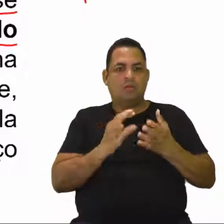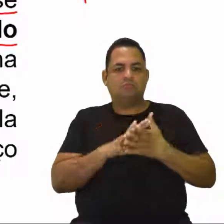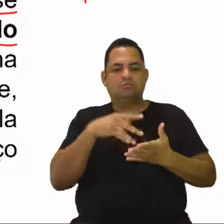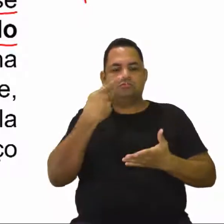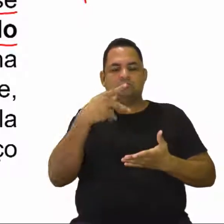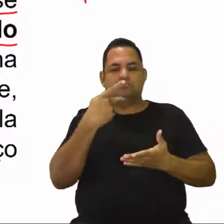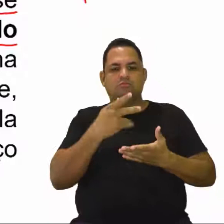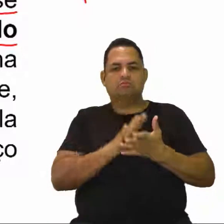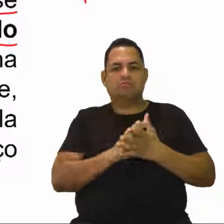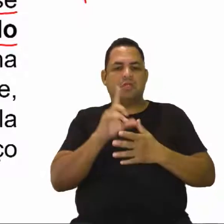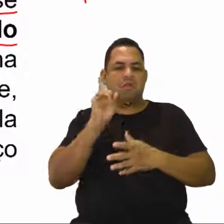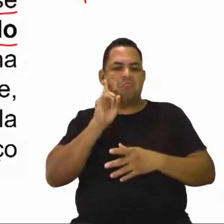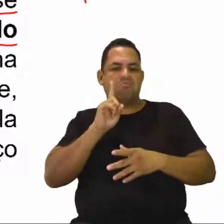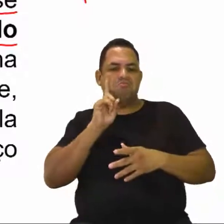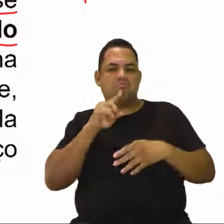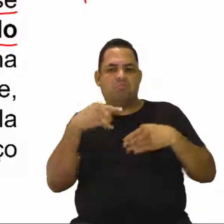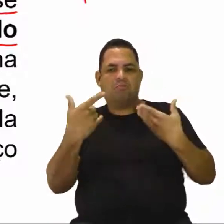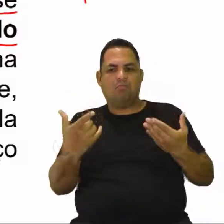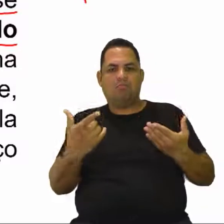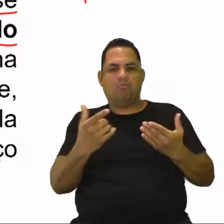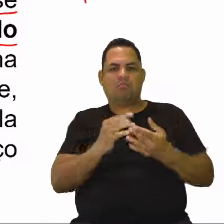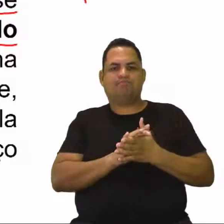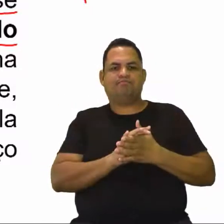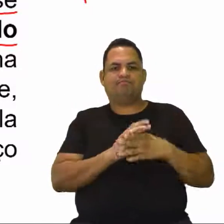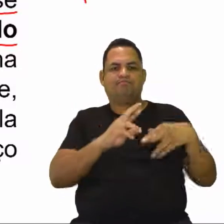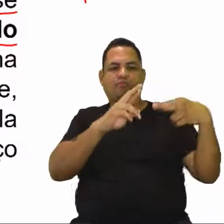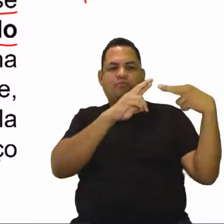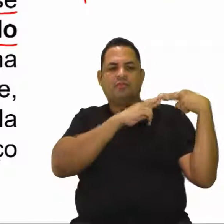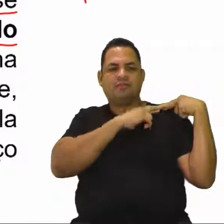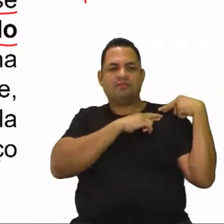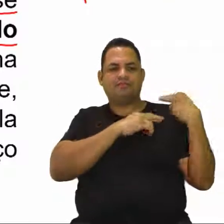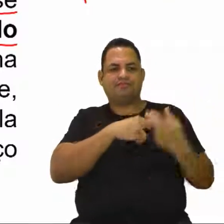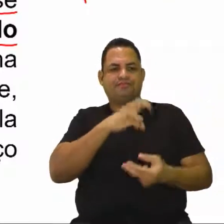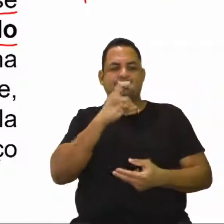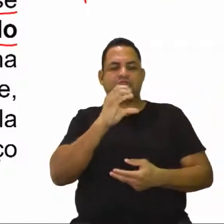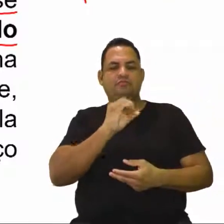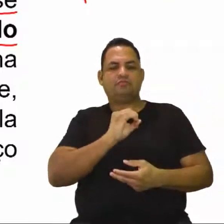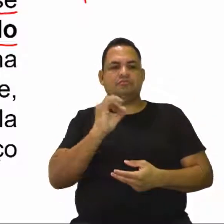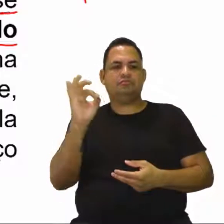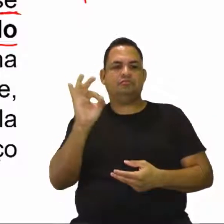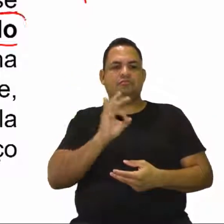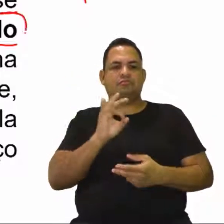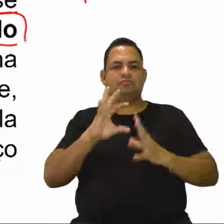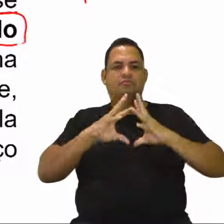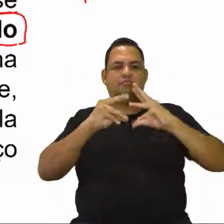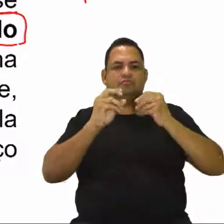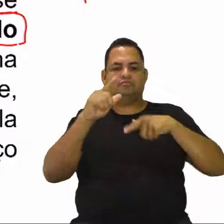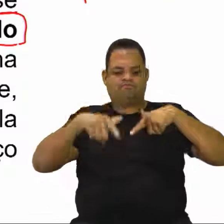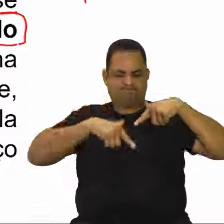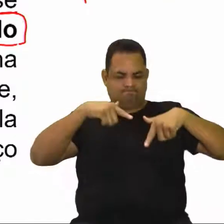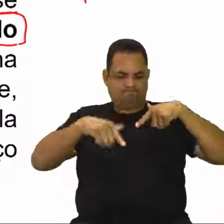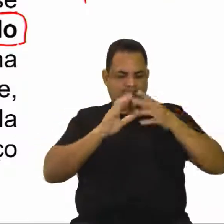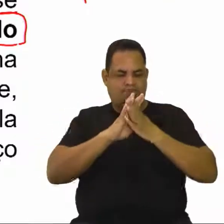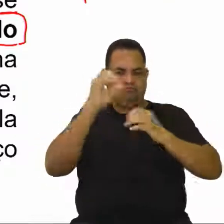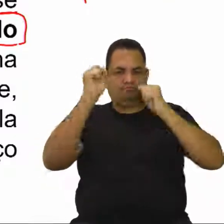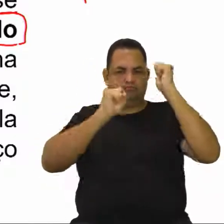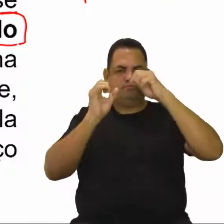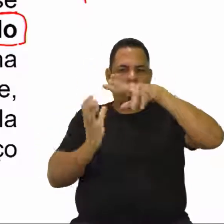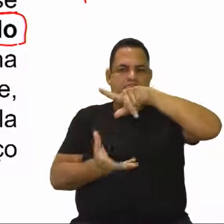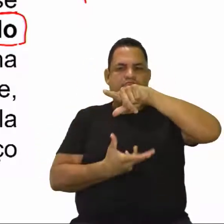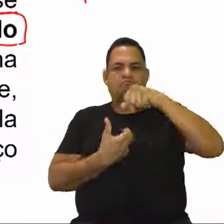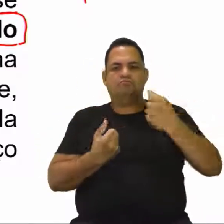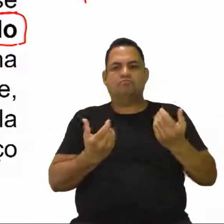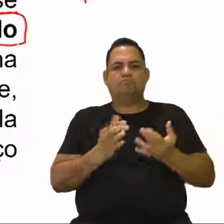os Estados Unidos era responsável por 50% de toda a produção industrial do